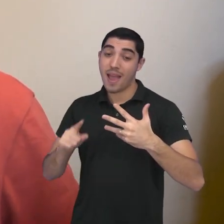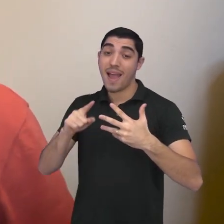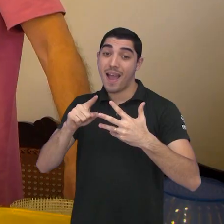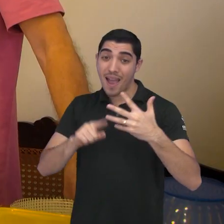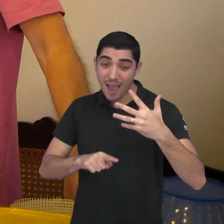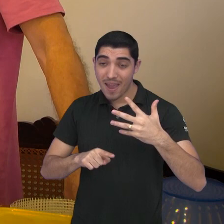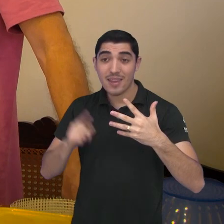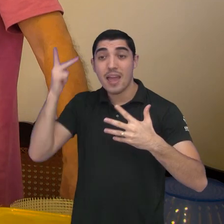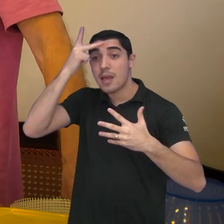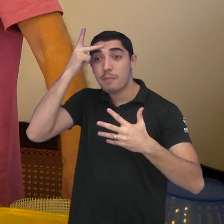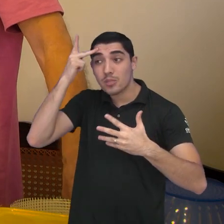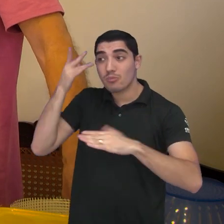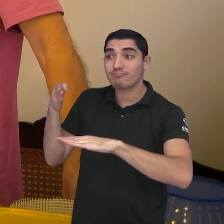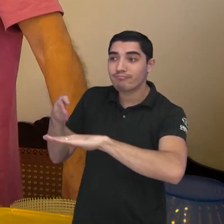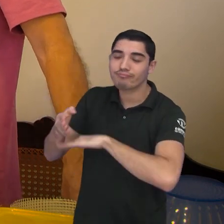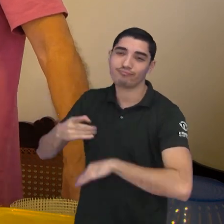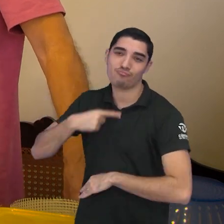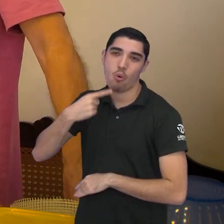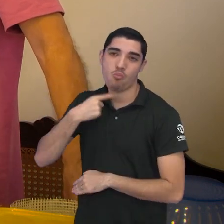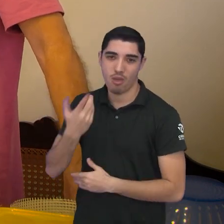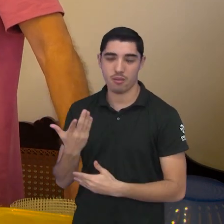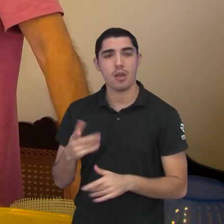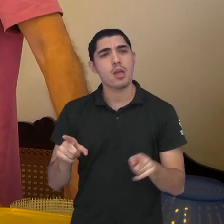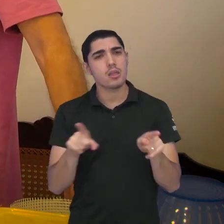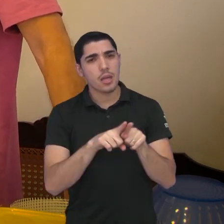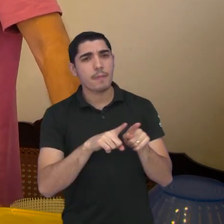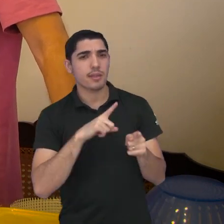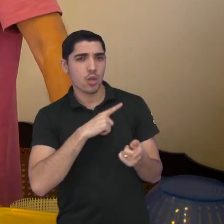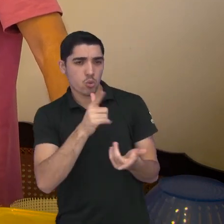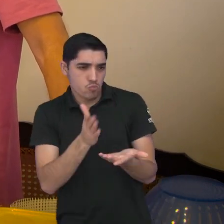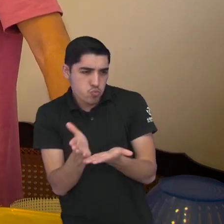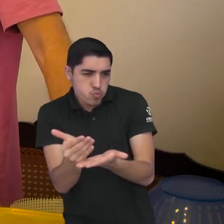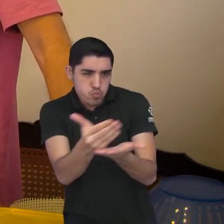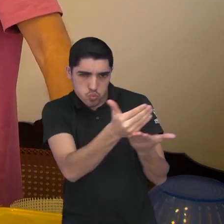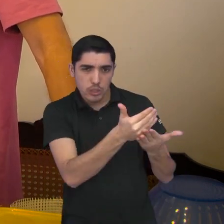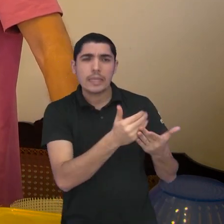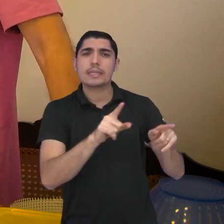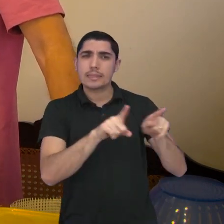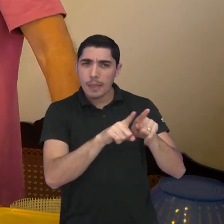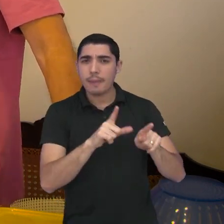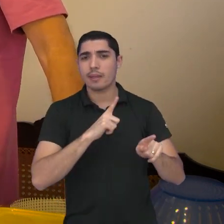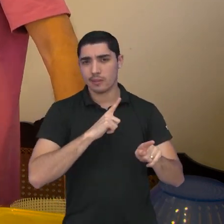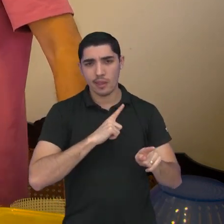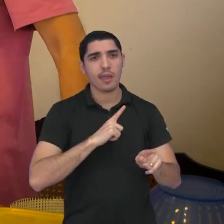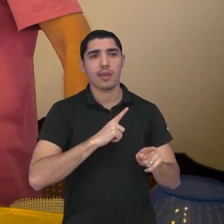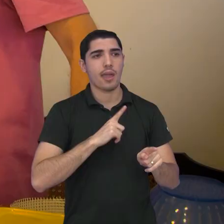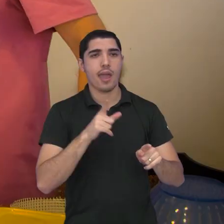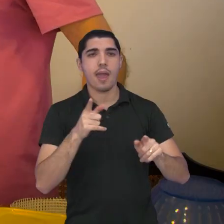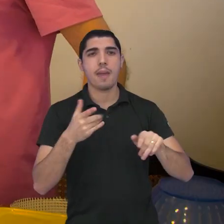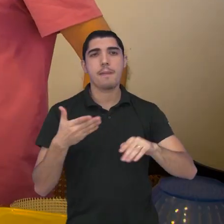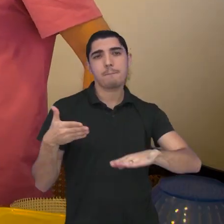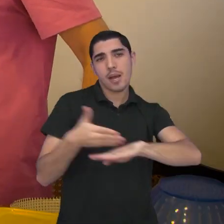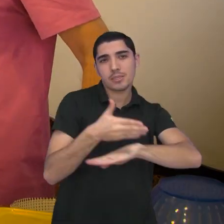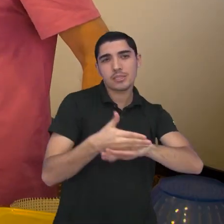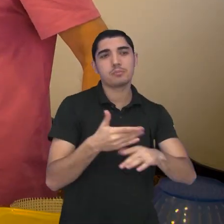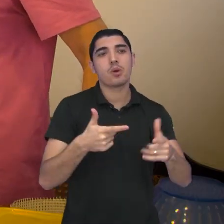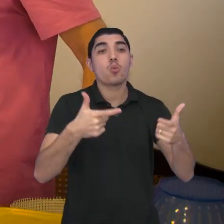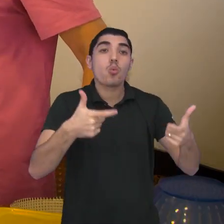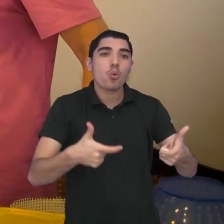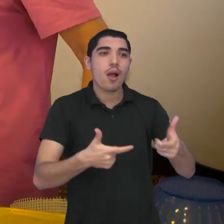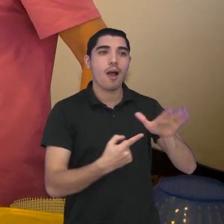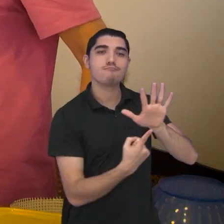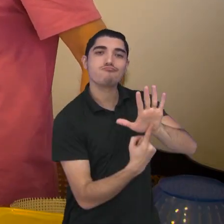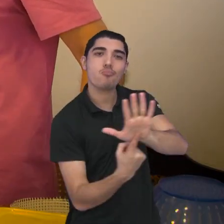tem acesso, né? E colecionadores também, né? Isso. E vira e mexe tem exposições que você acaba participando e você tem acesso às obras do